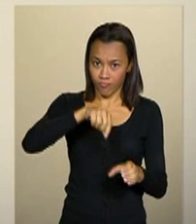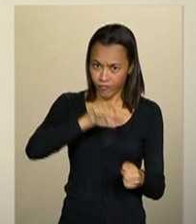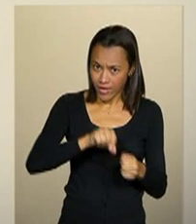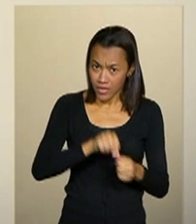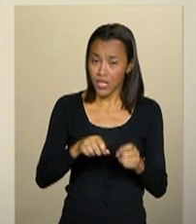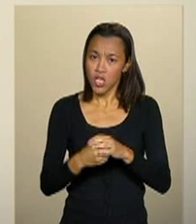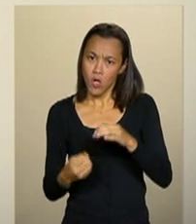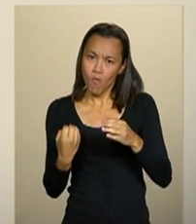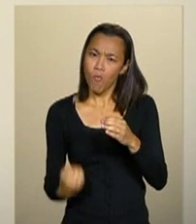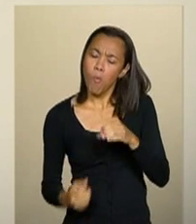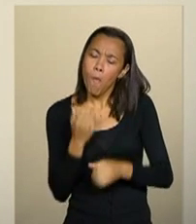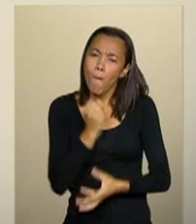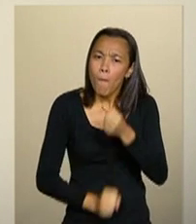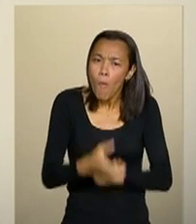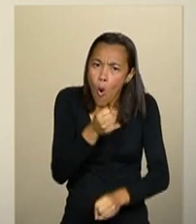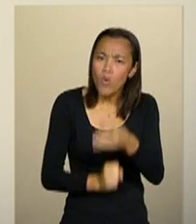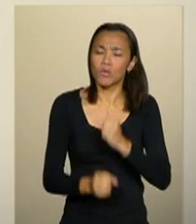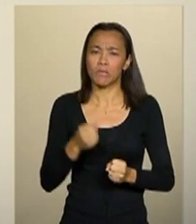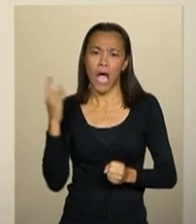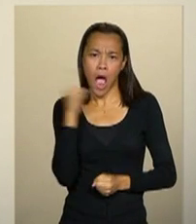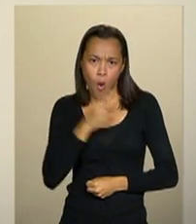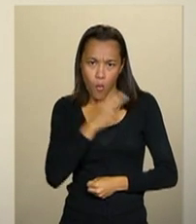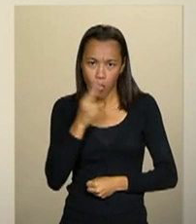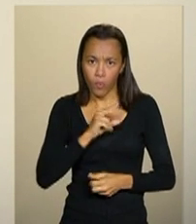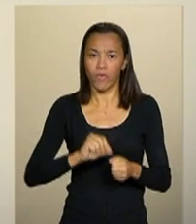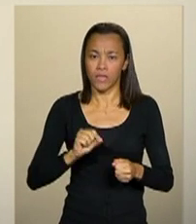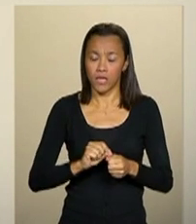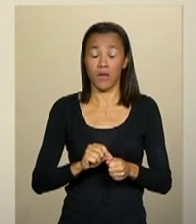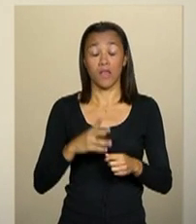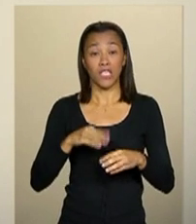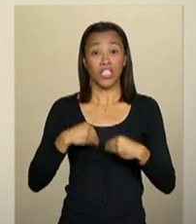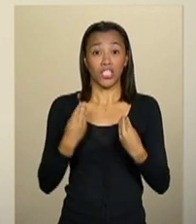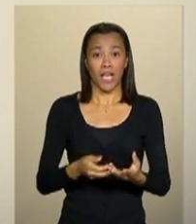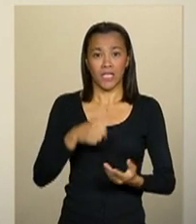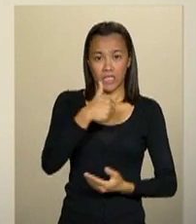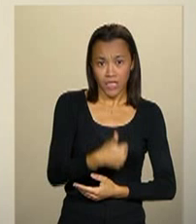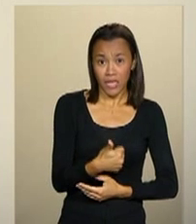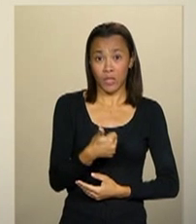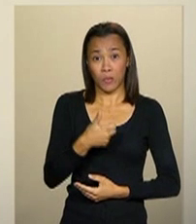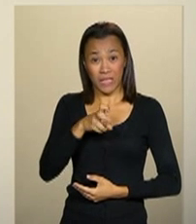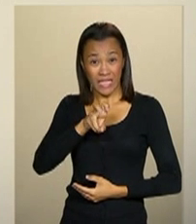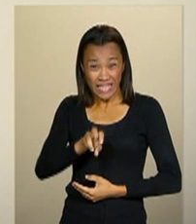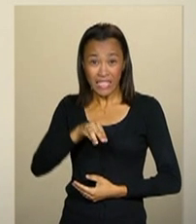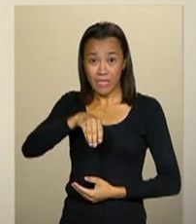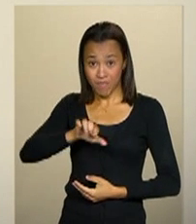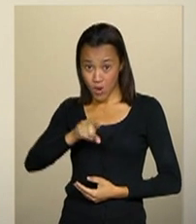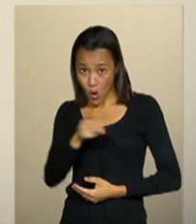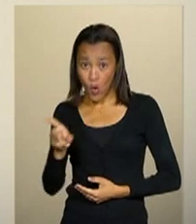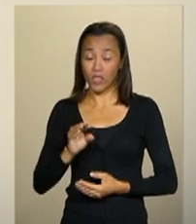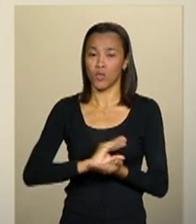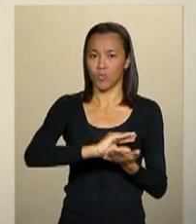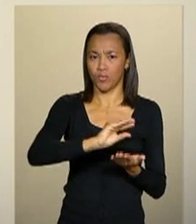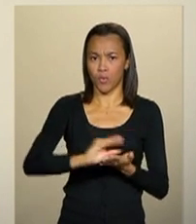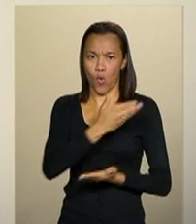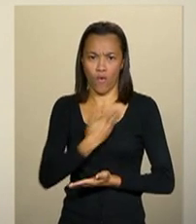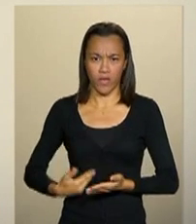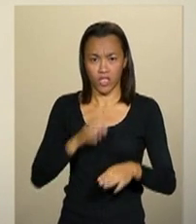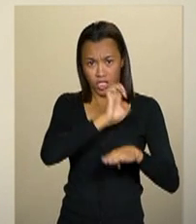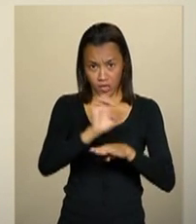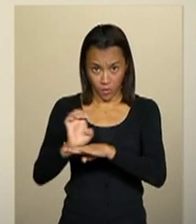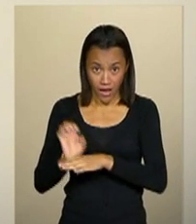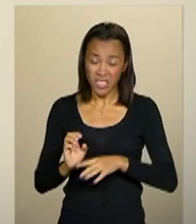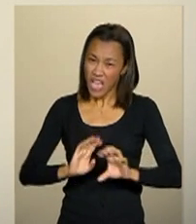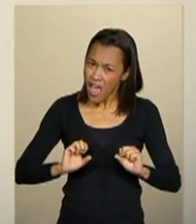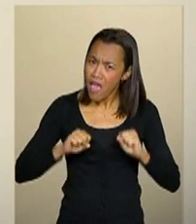artesianos de forma acelerada que passamos 115 milhões para os governos estaduais